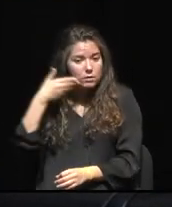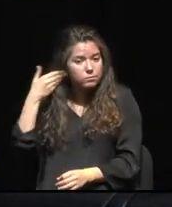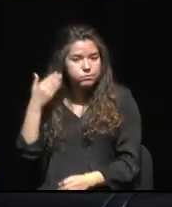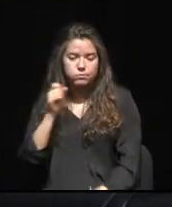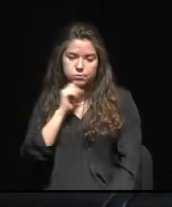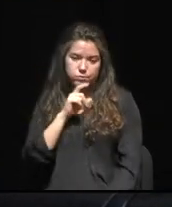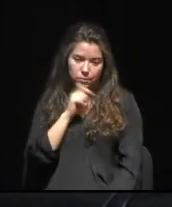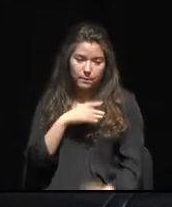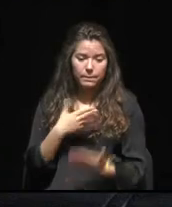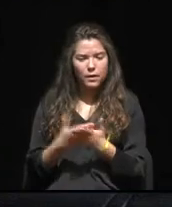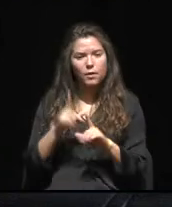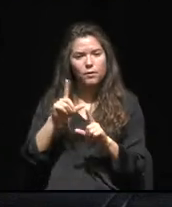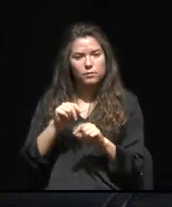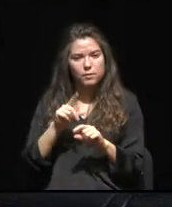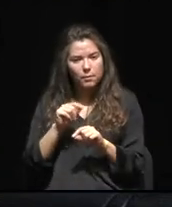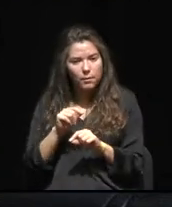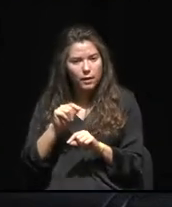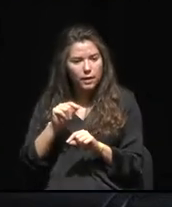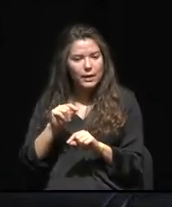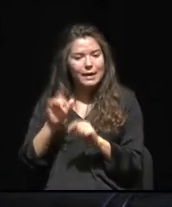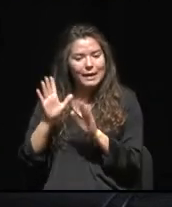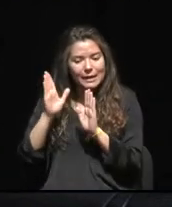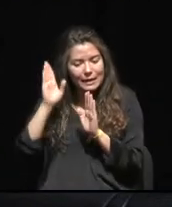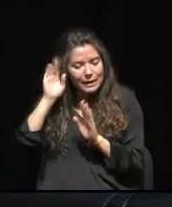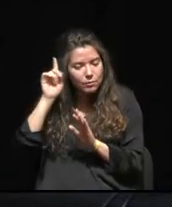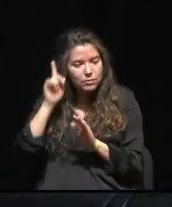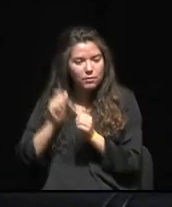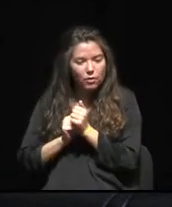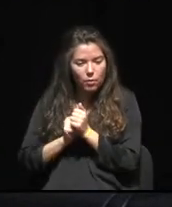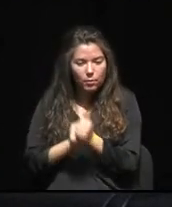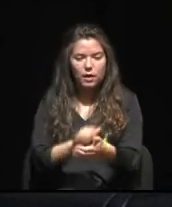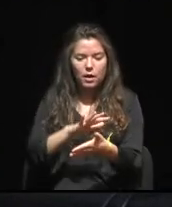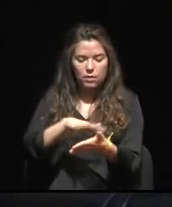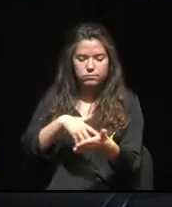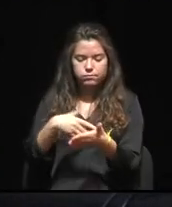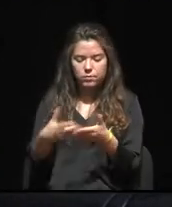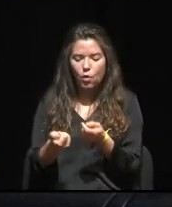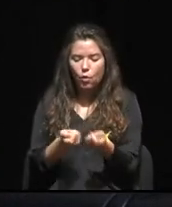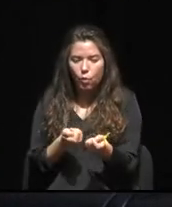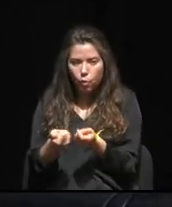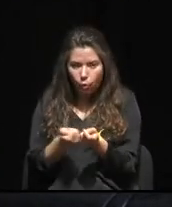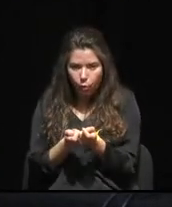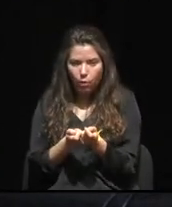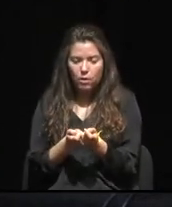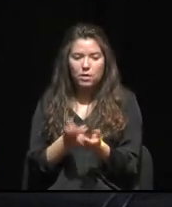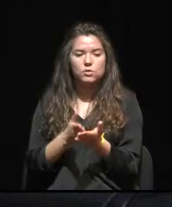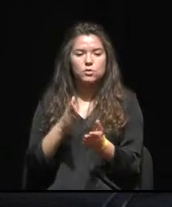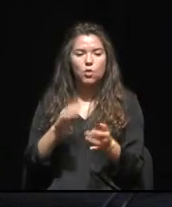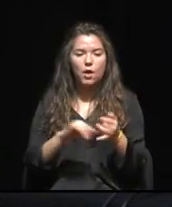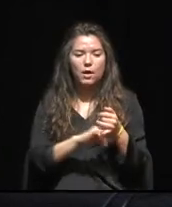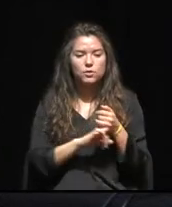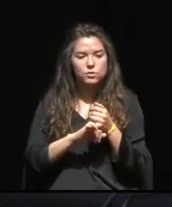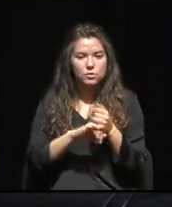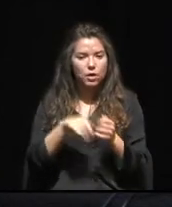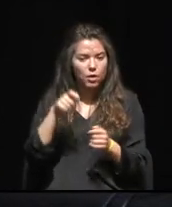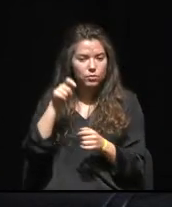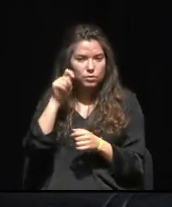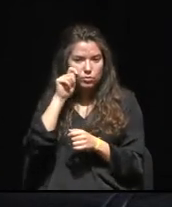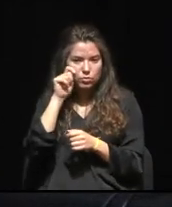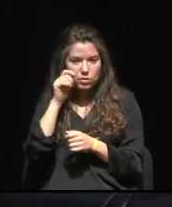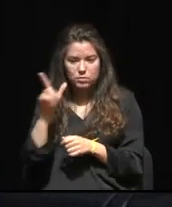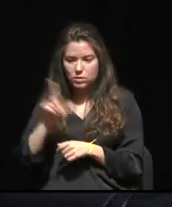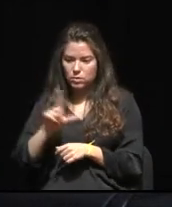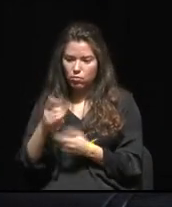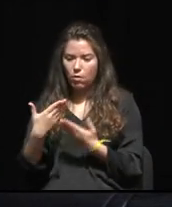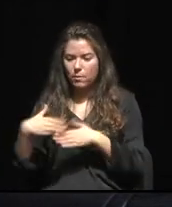parece muito importante acompanhar a questão do modelo de gestão da Tapada consideramos que a gestão não deve ser atribuída à associação de turismo de Lisboa mas sim estar